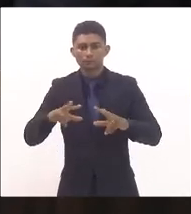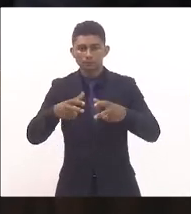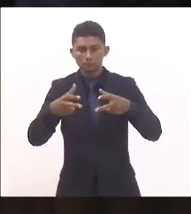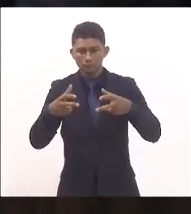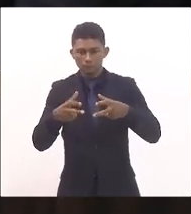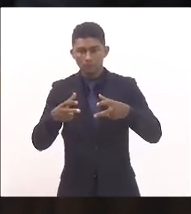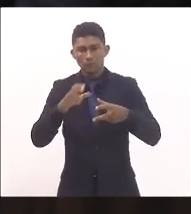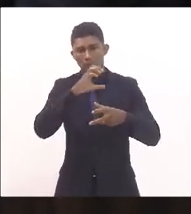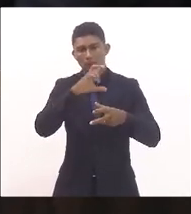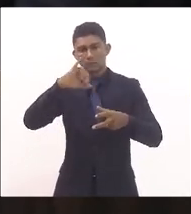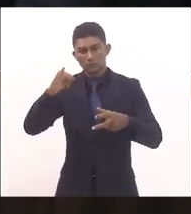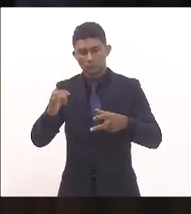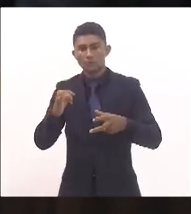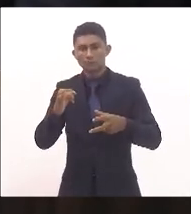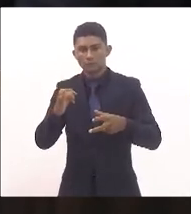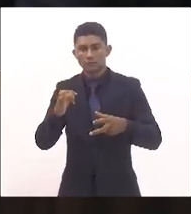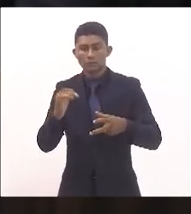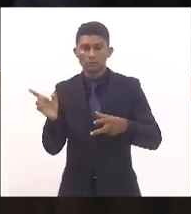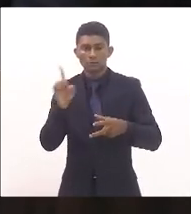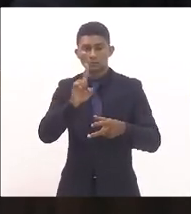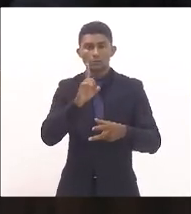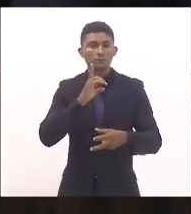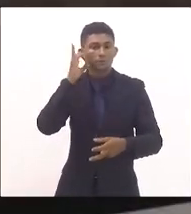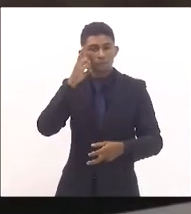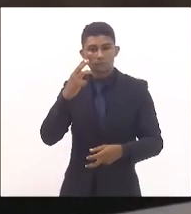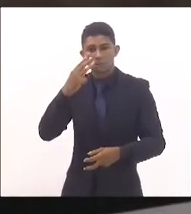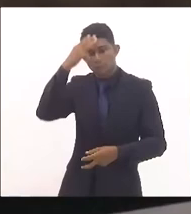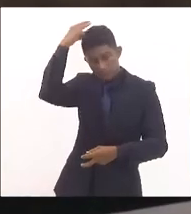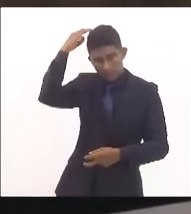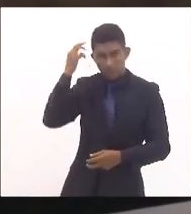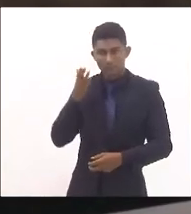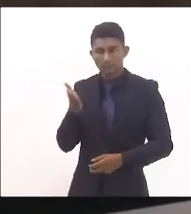pela Comissão de Constituição e Justiça, deputado Márcio.